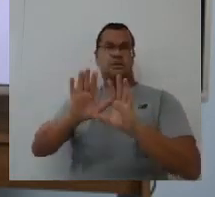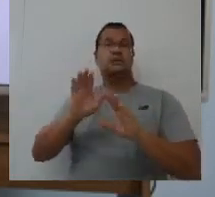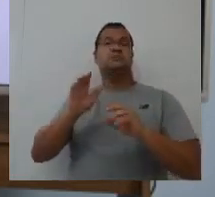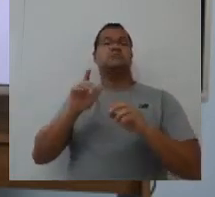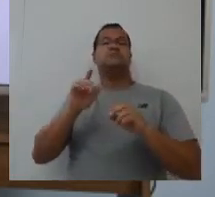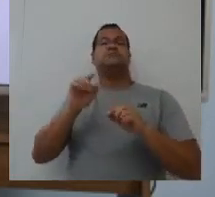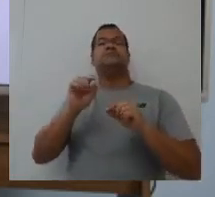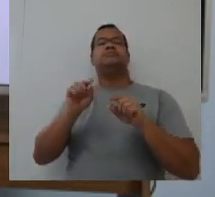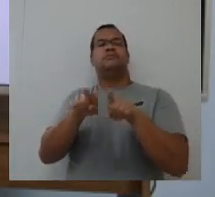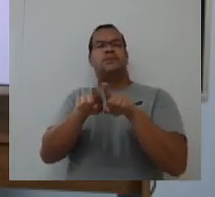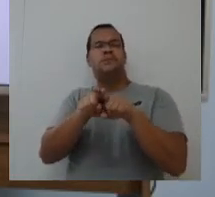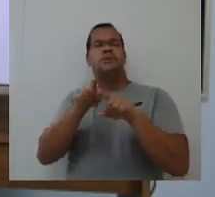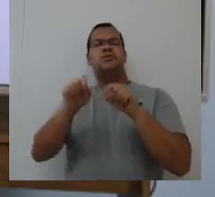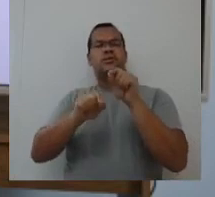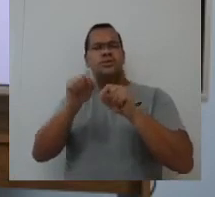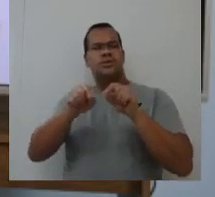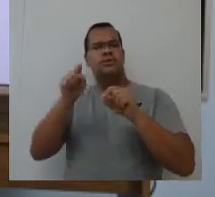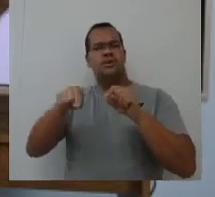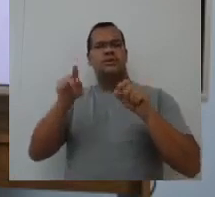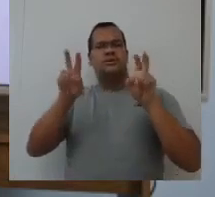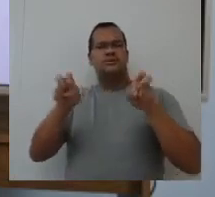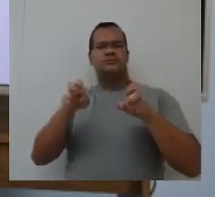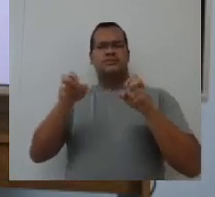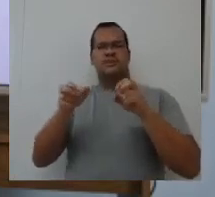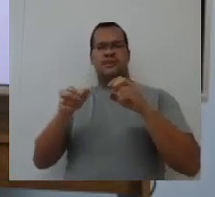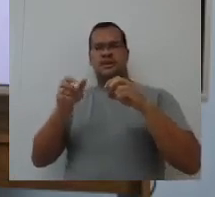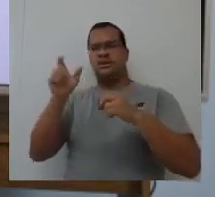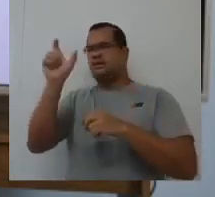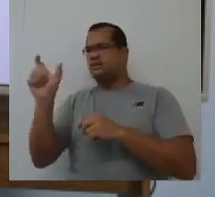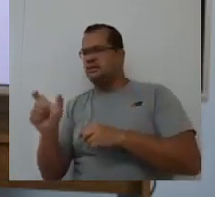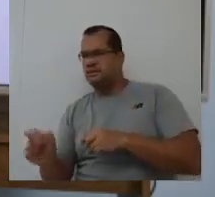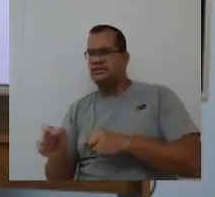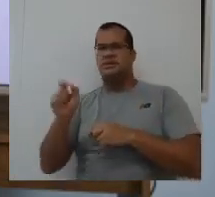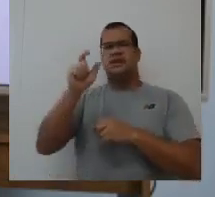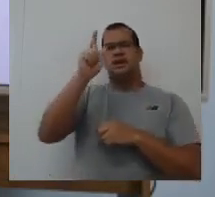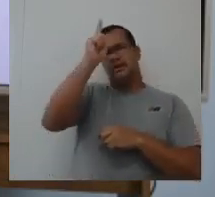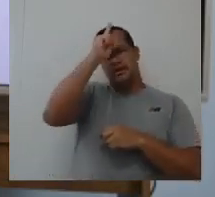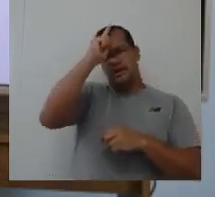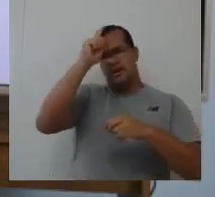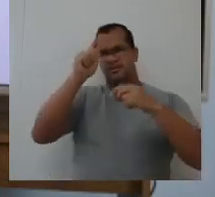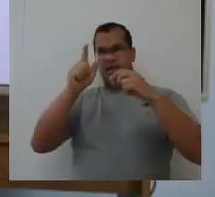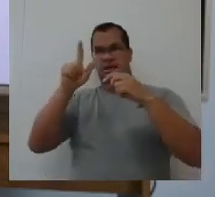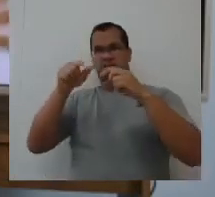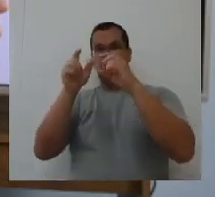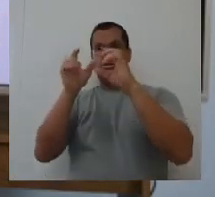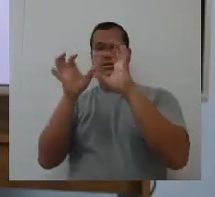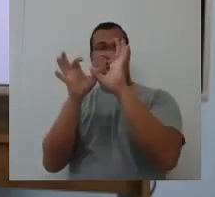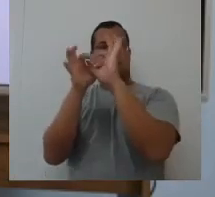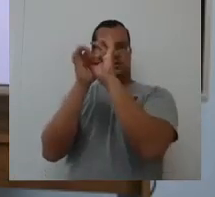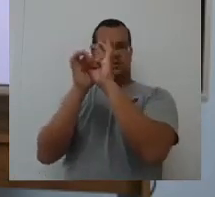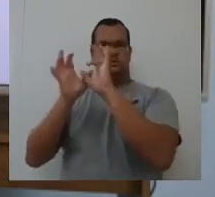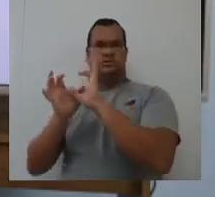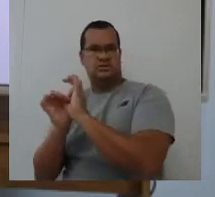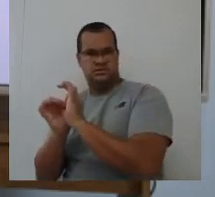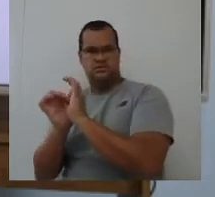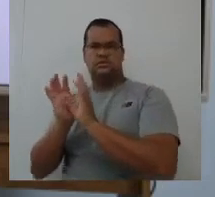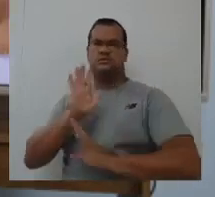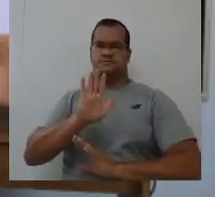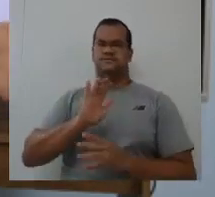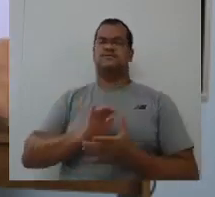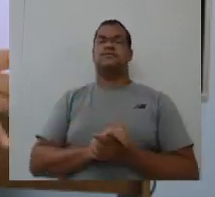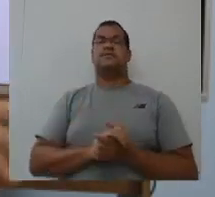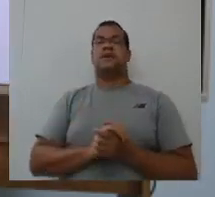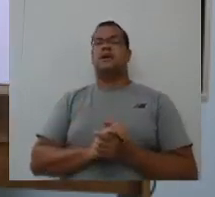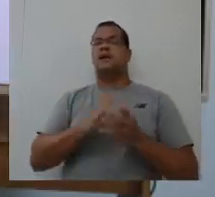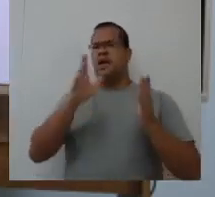foi denominado de unificação de Itália e Alemanha, isso aí pegando um pouco do fato que aconteceu nesse período. Então, é